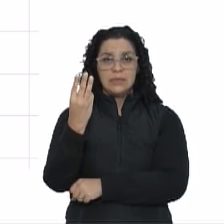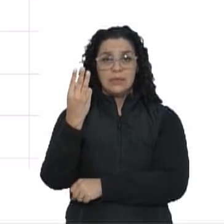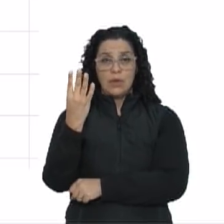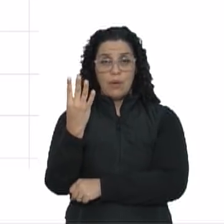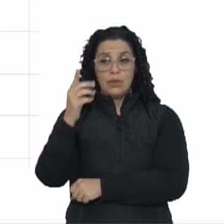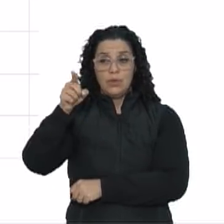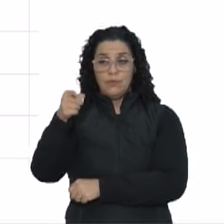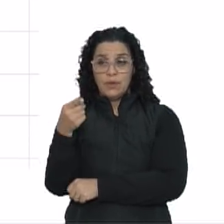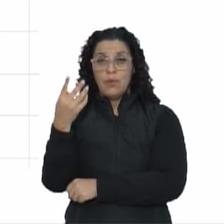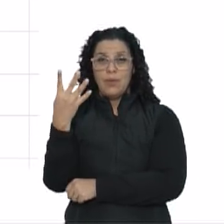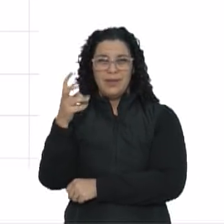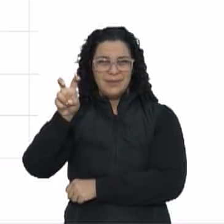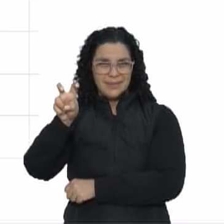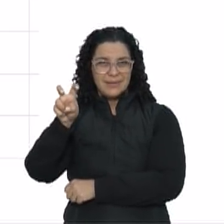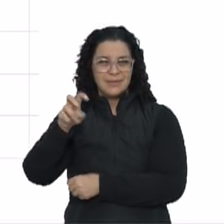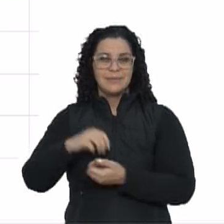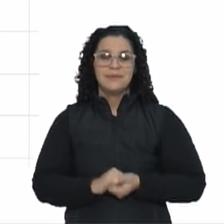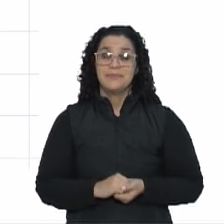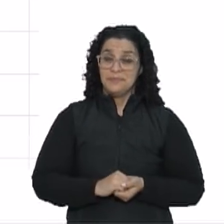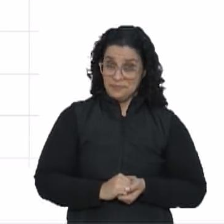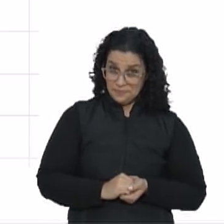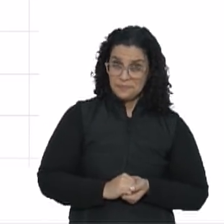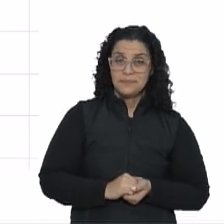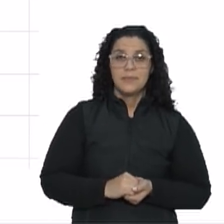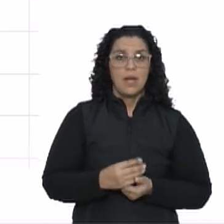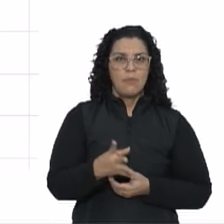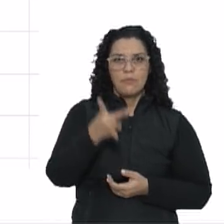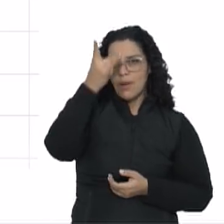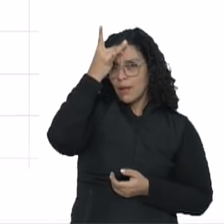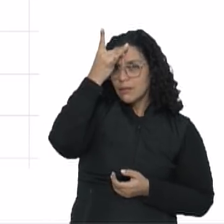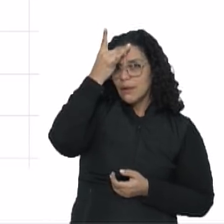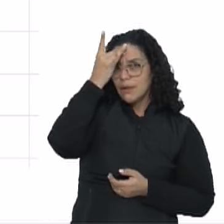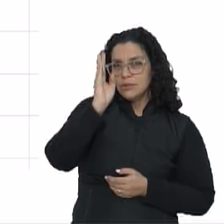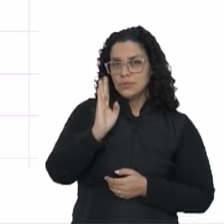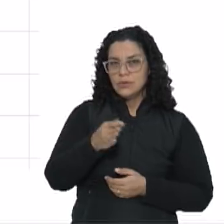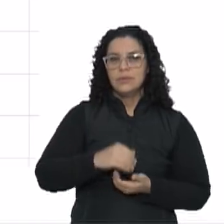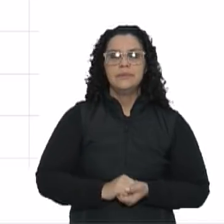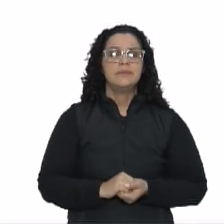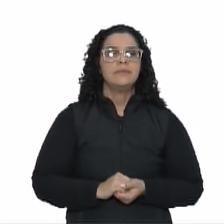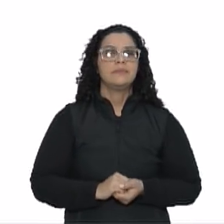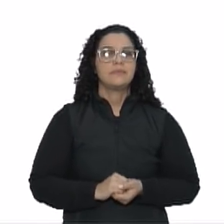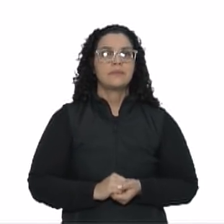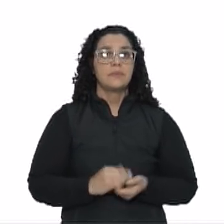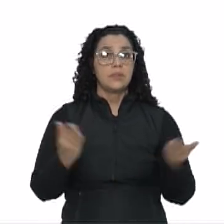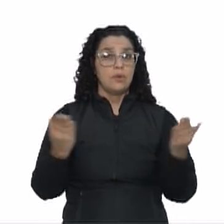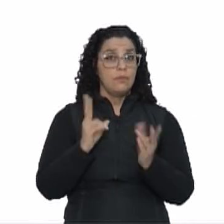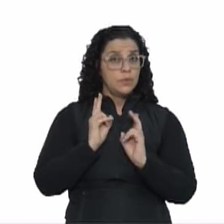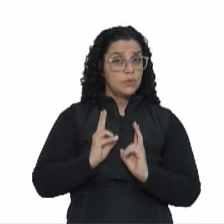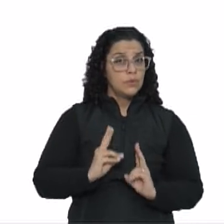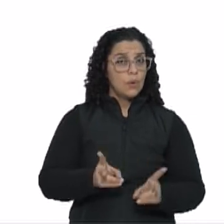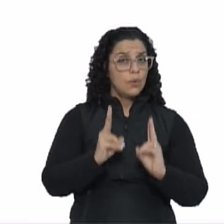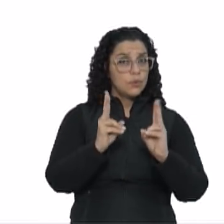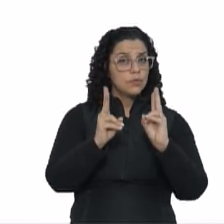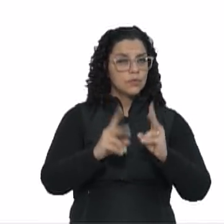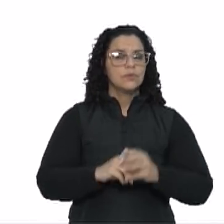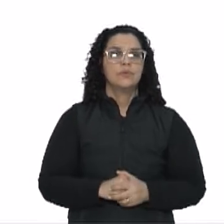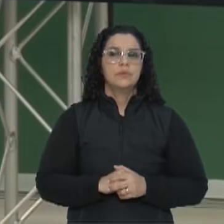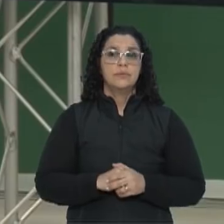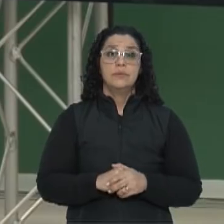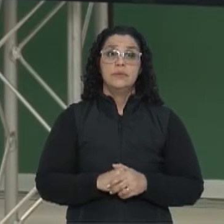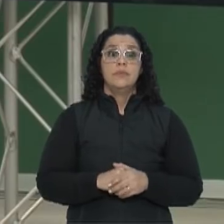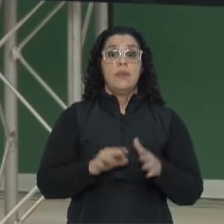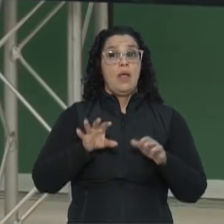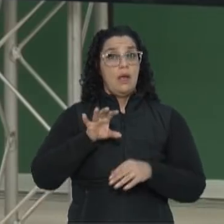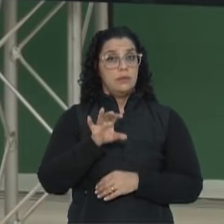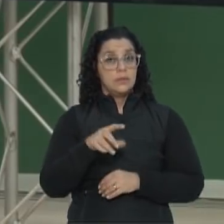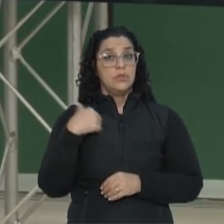inteiros e 45 centésimos. Muito bem, guardaram isso na cabeça? Vamos continuar aqui então. Com